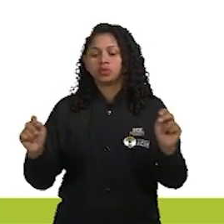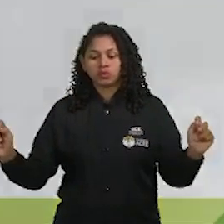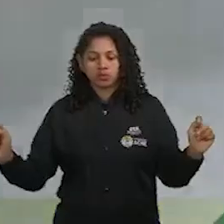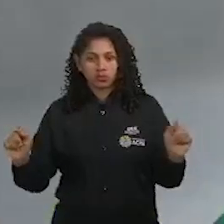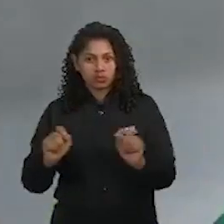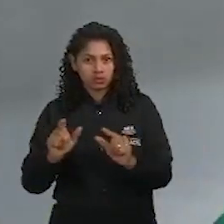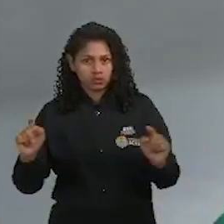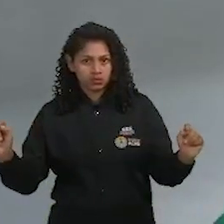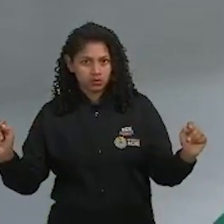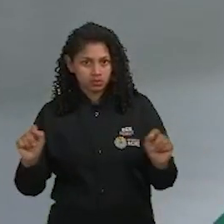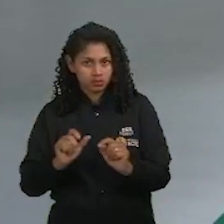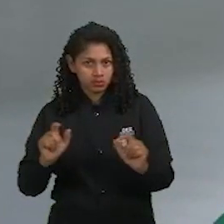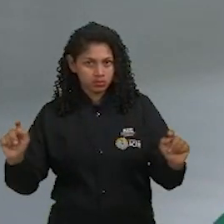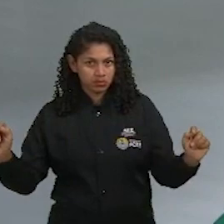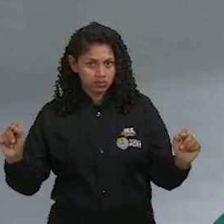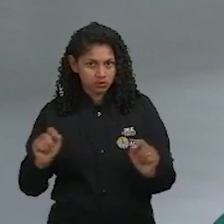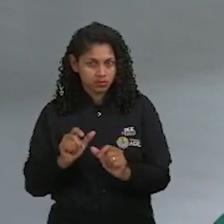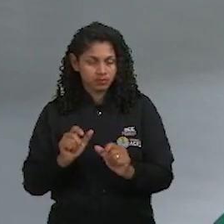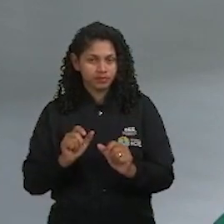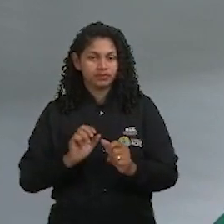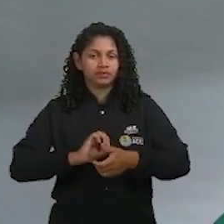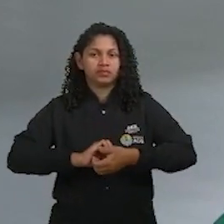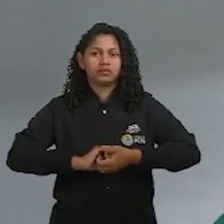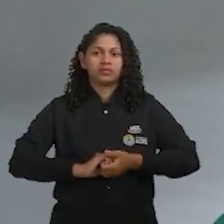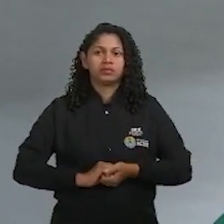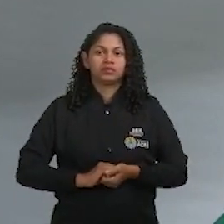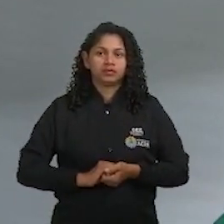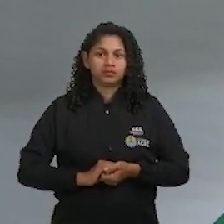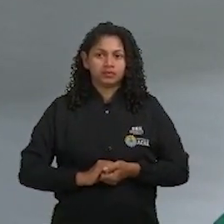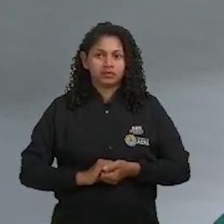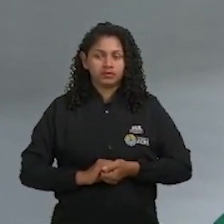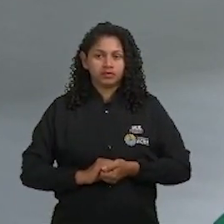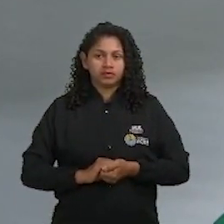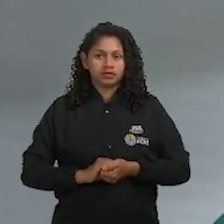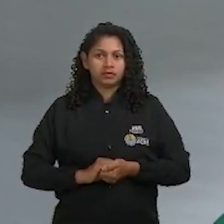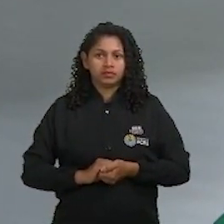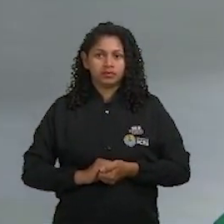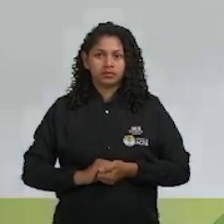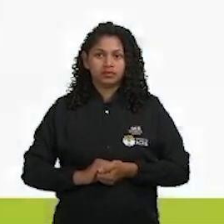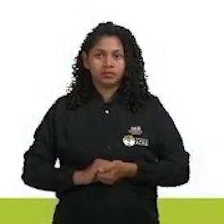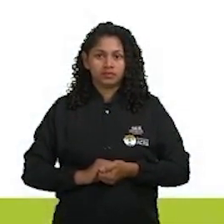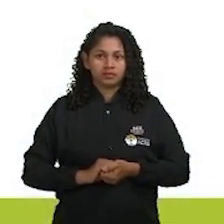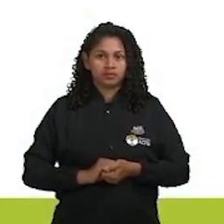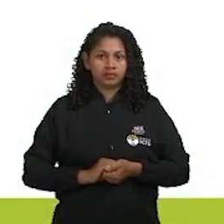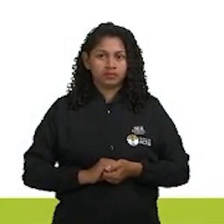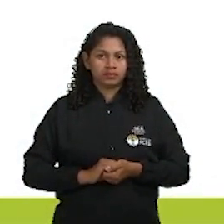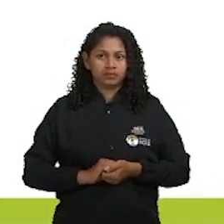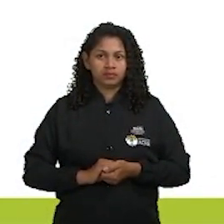átomos no composto químico estipulado na tela para vocês.